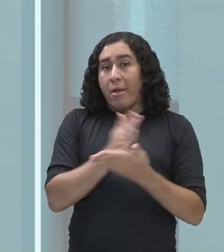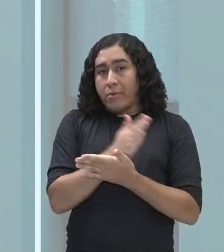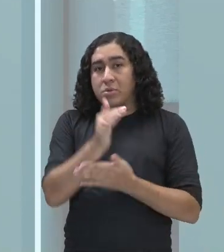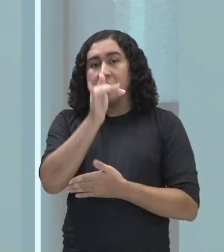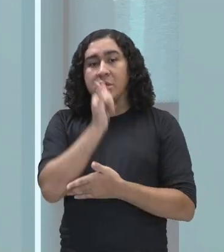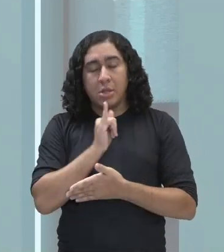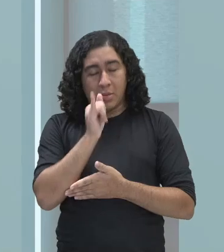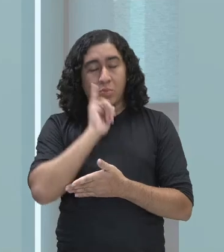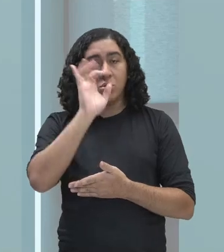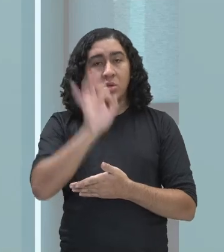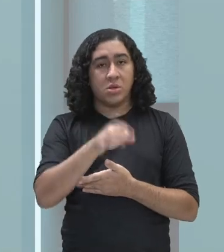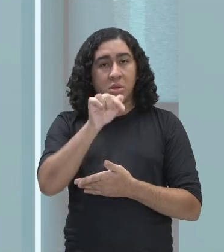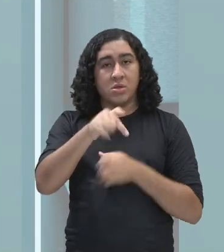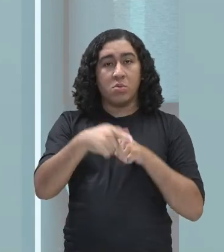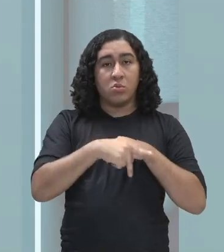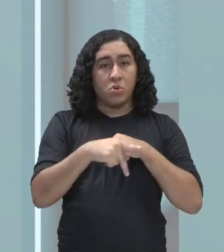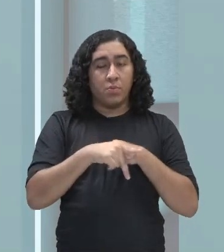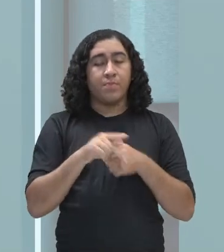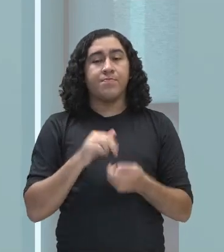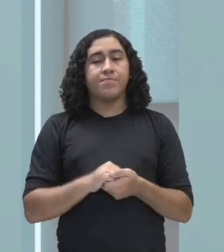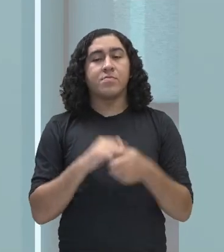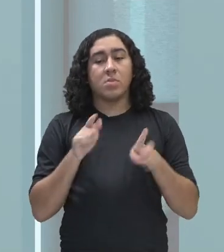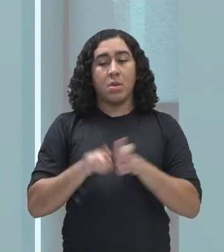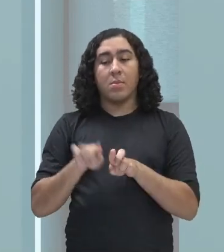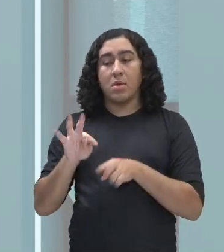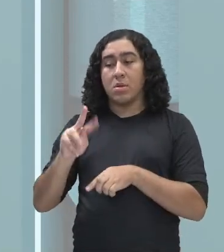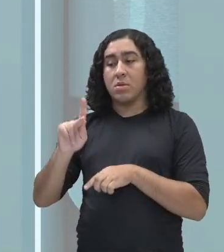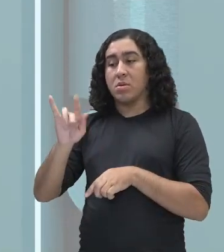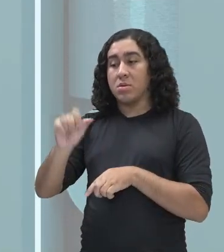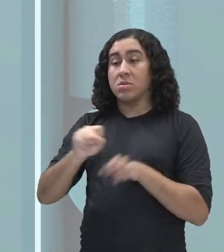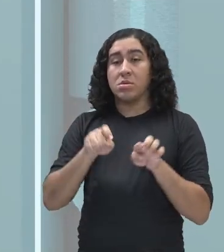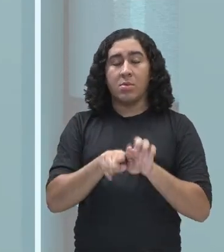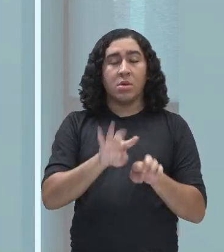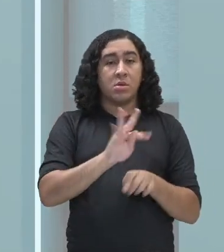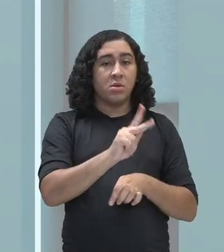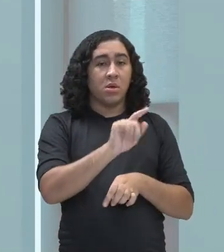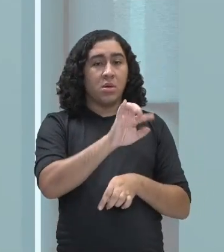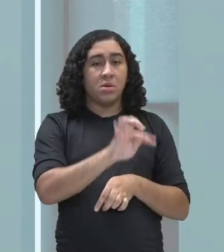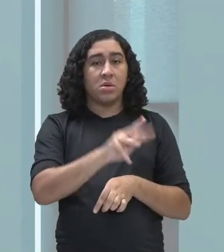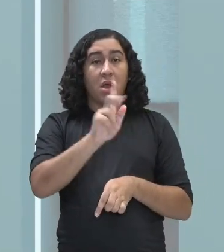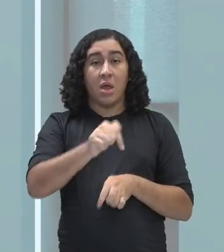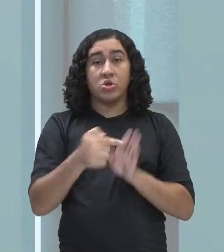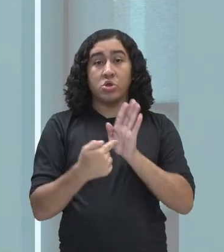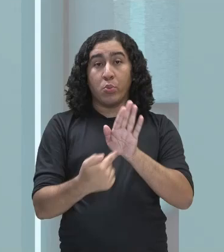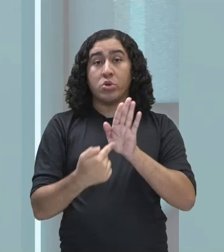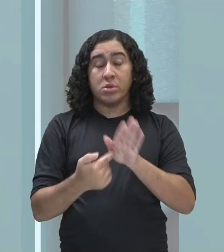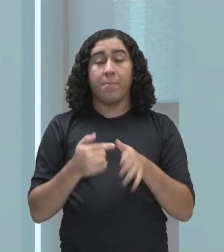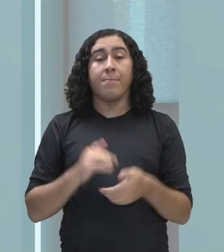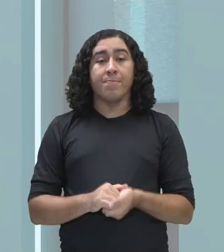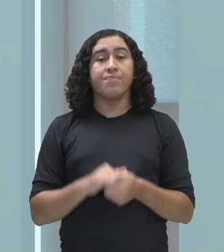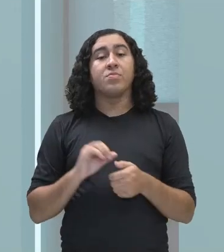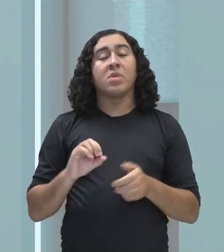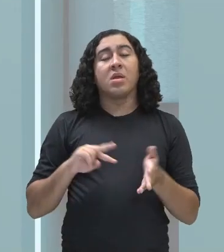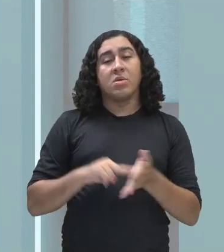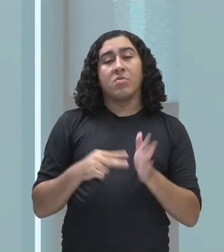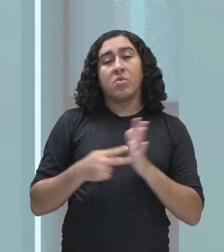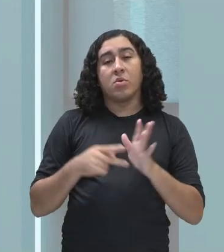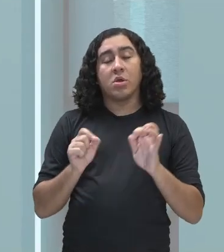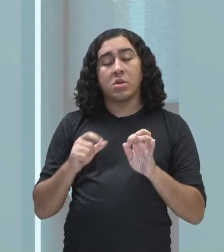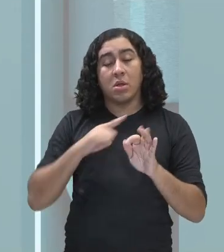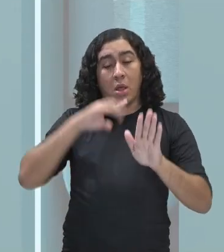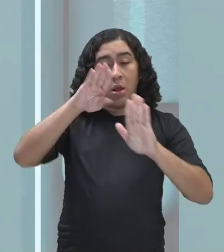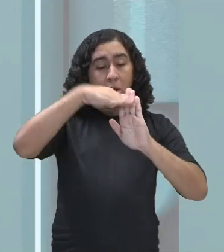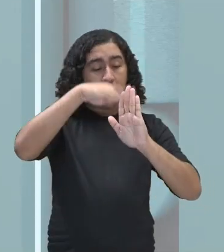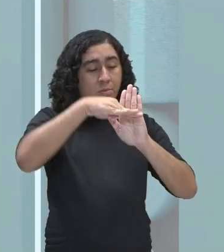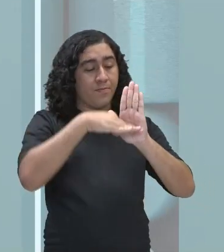menos, desses pronomes, tanto this quanto that, que são pronomes demonstrativos, ou seja, eles têm essa classificação, e essa